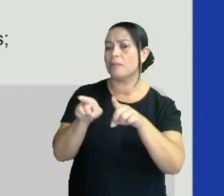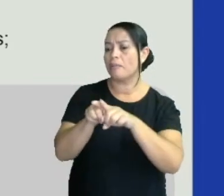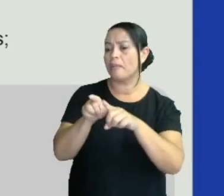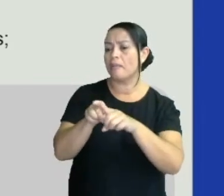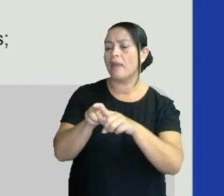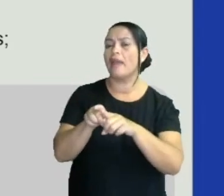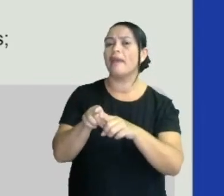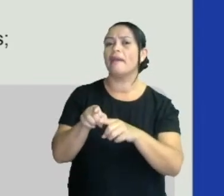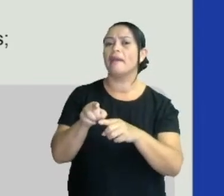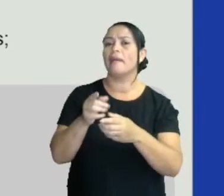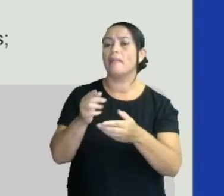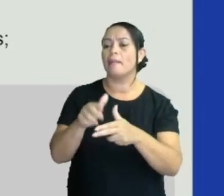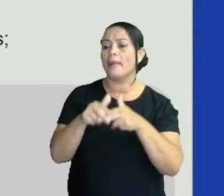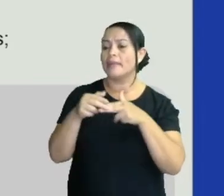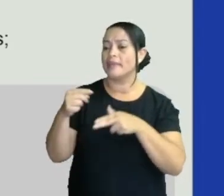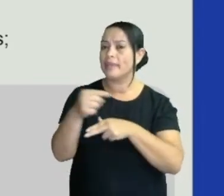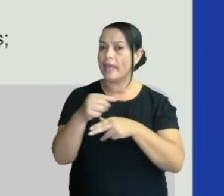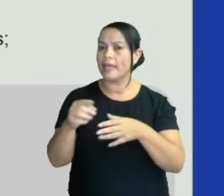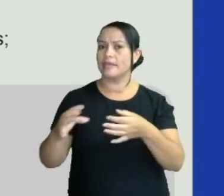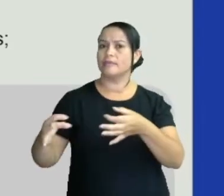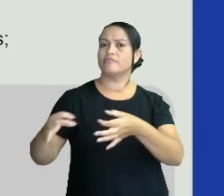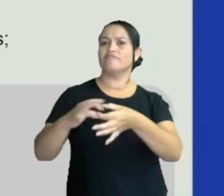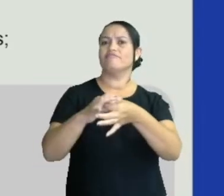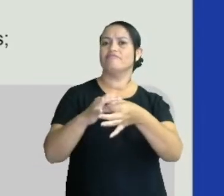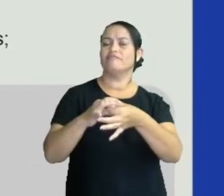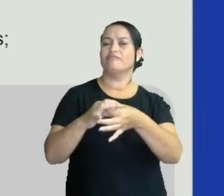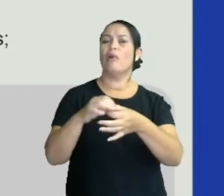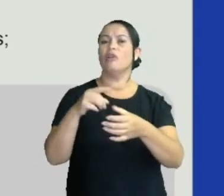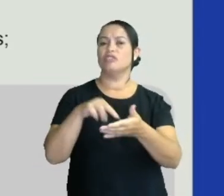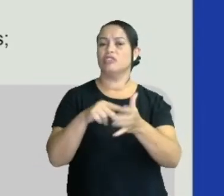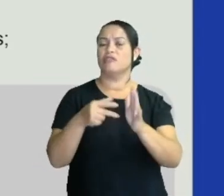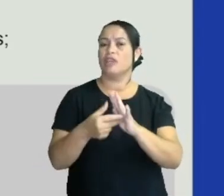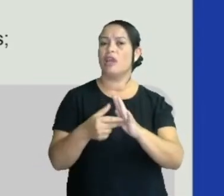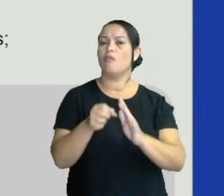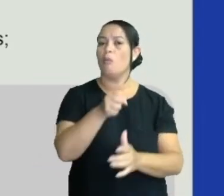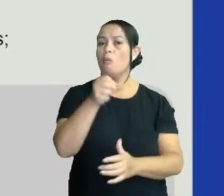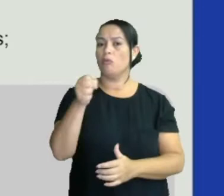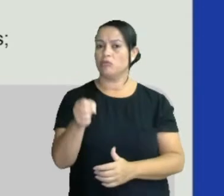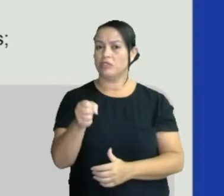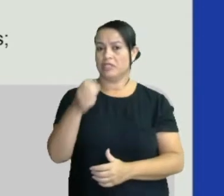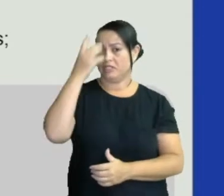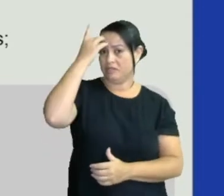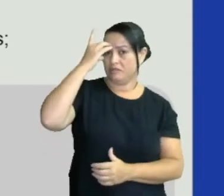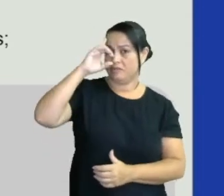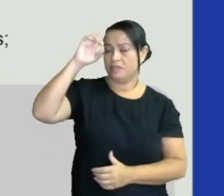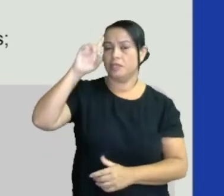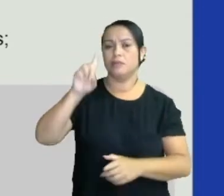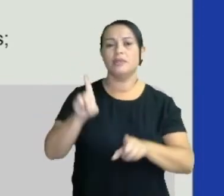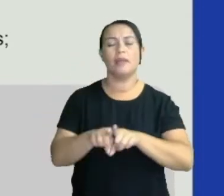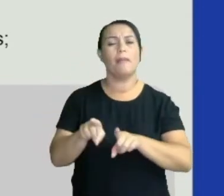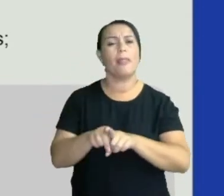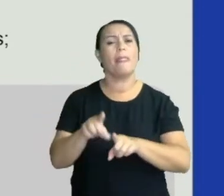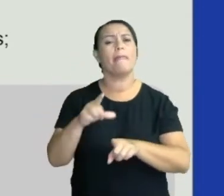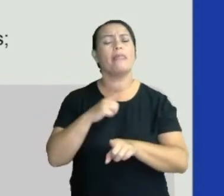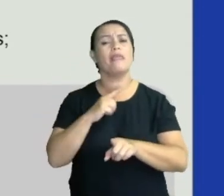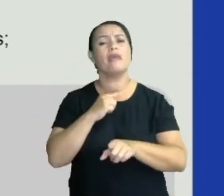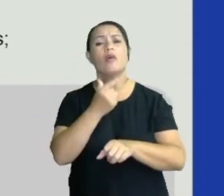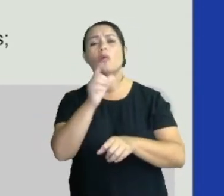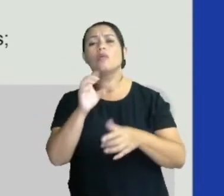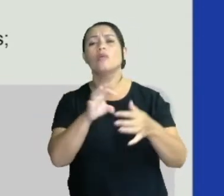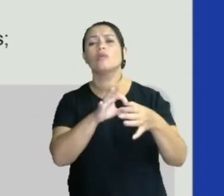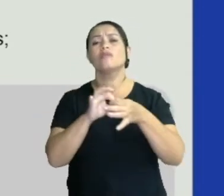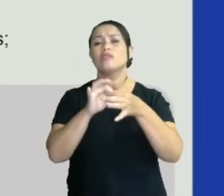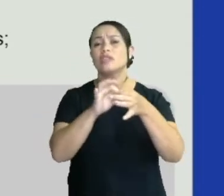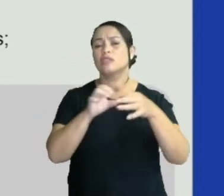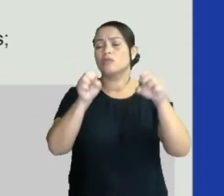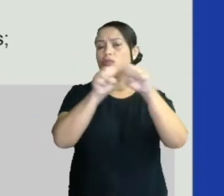se consolidavam, era o poder divino. Então, outra característica era a unificação do